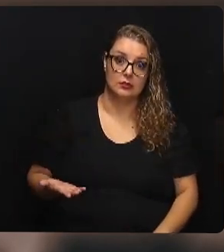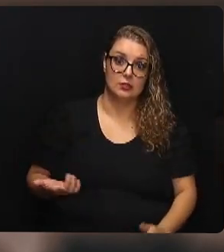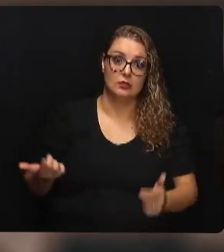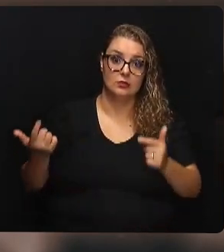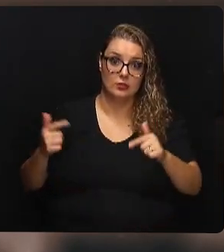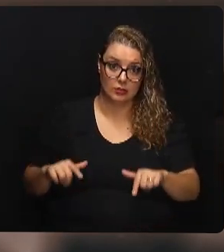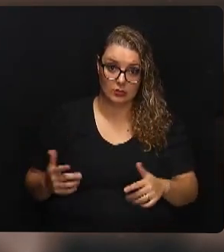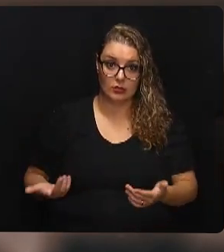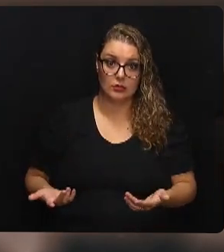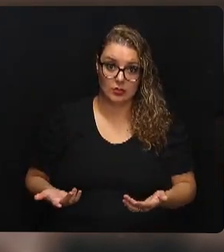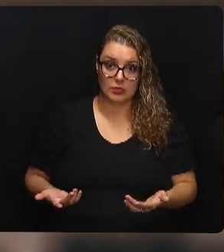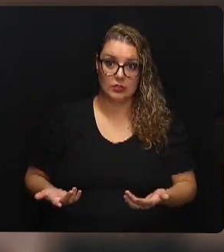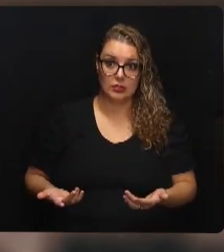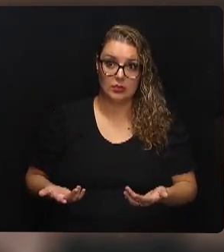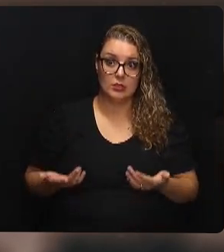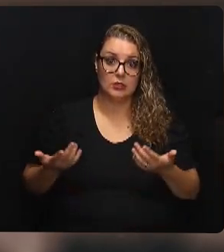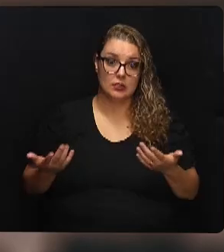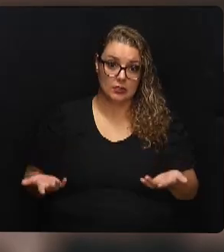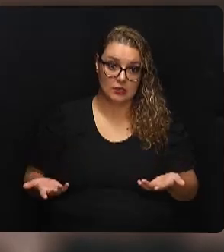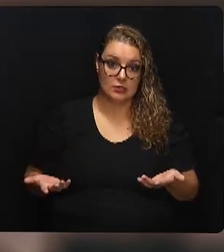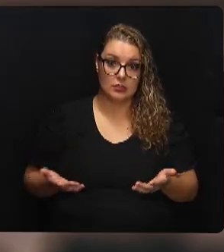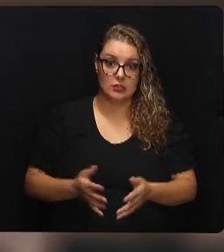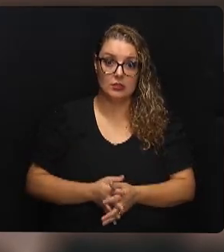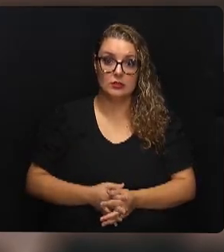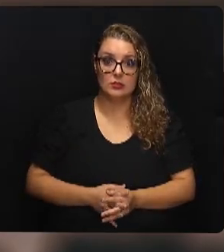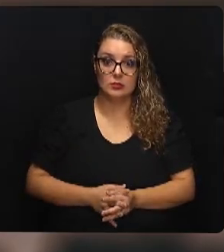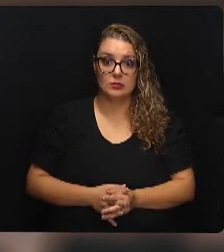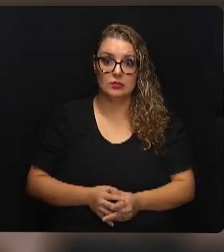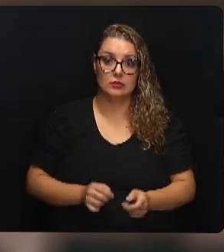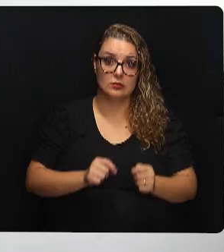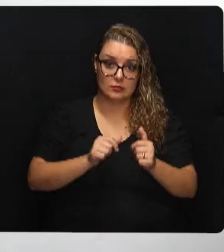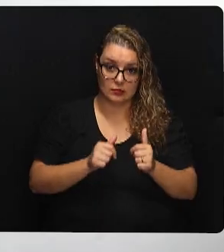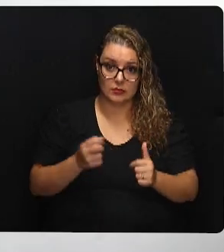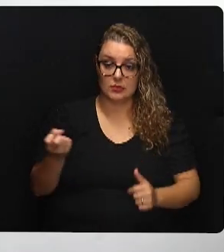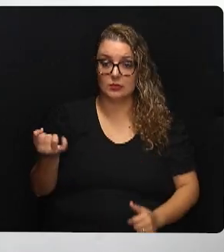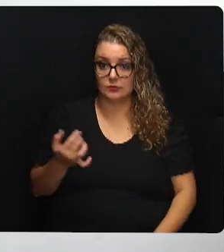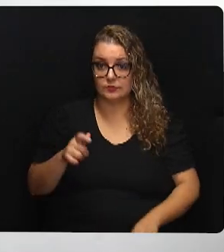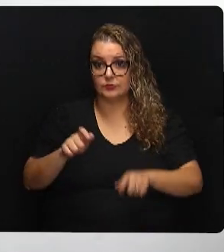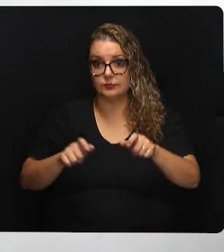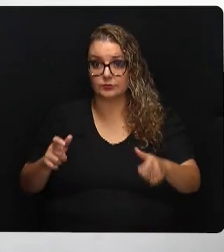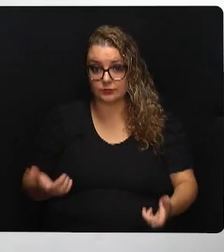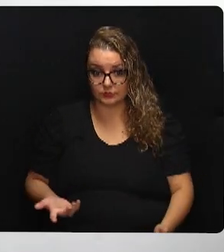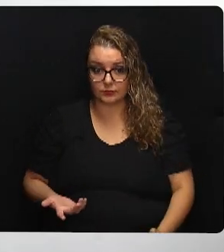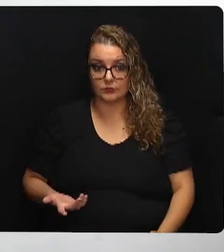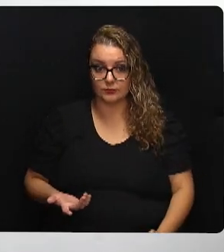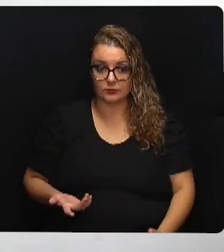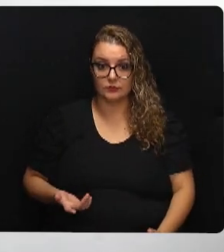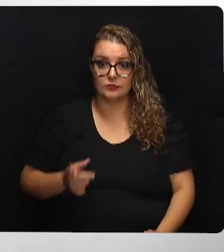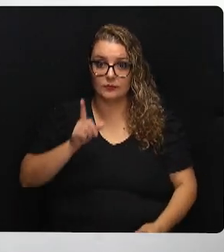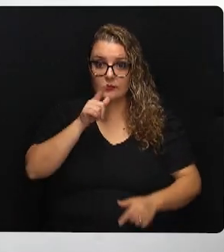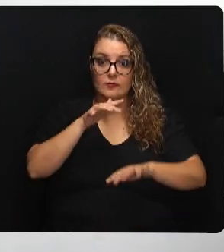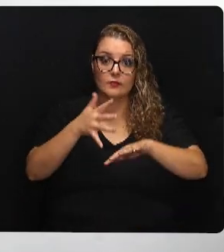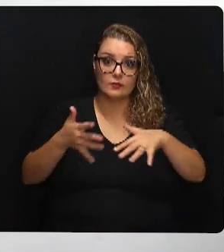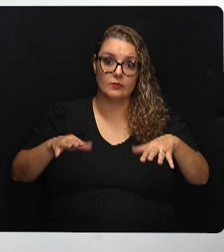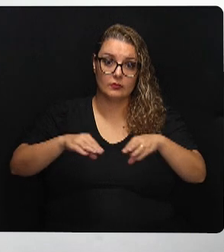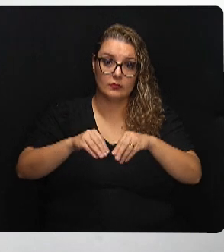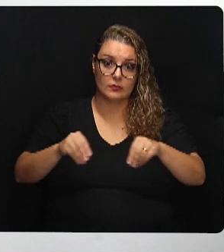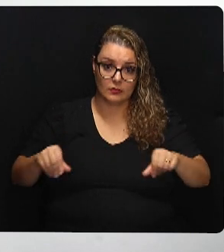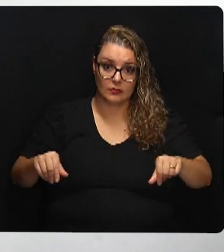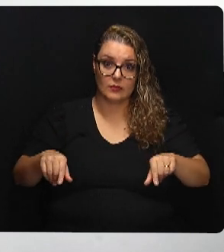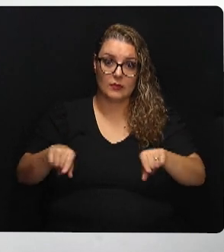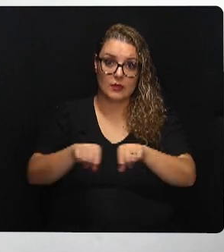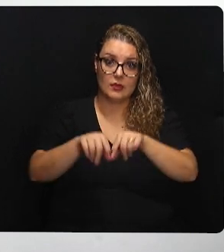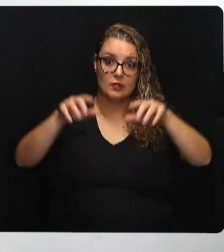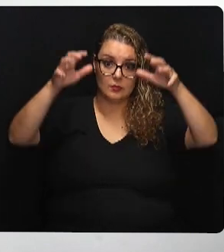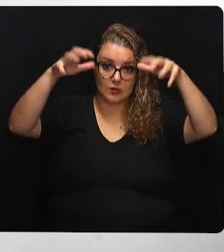pessoas naquele local. Então, acaba favorecendo pela quantidade de pessoas nas praias